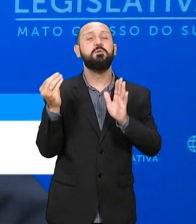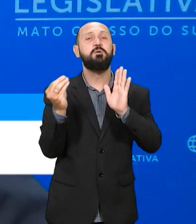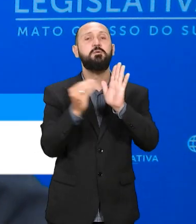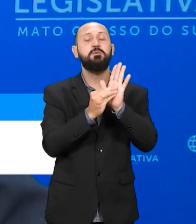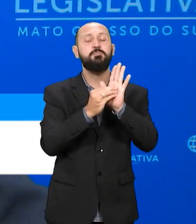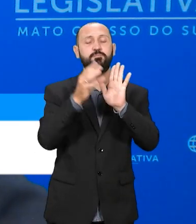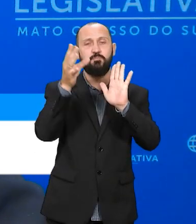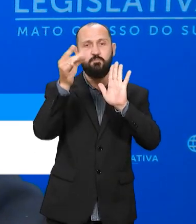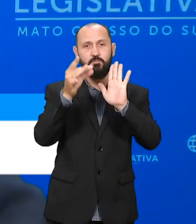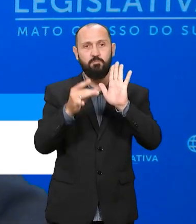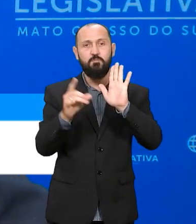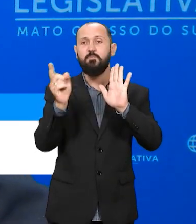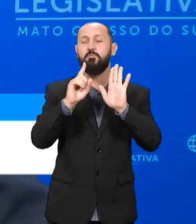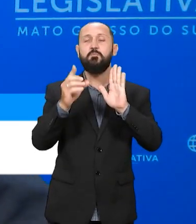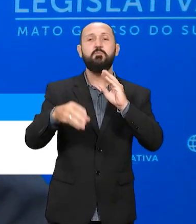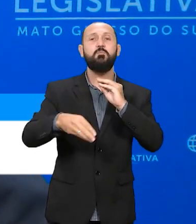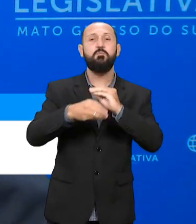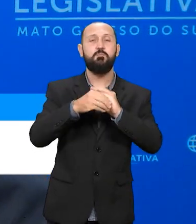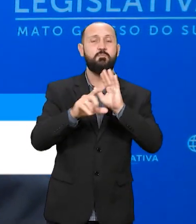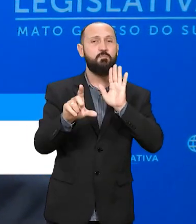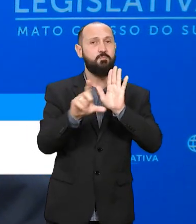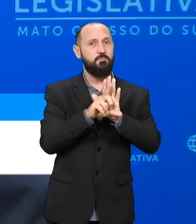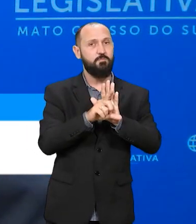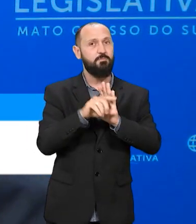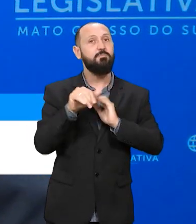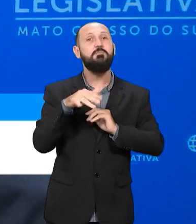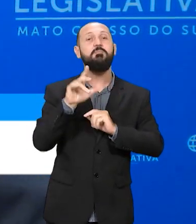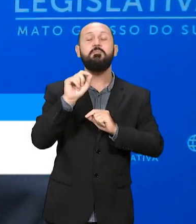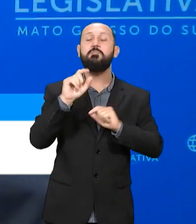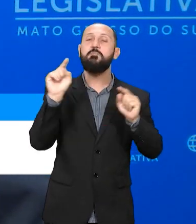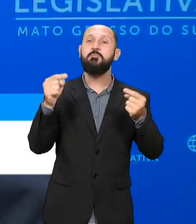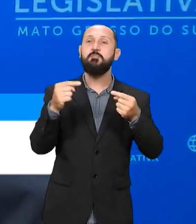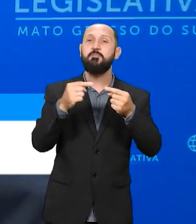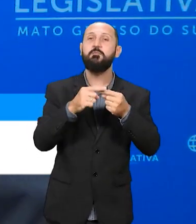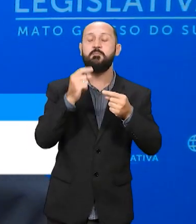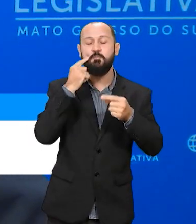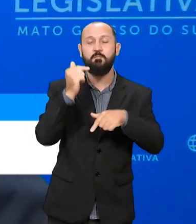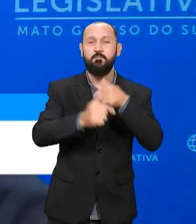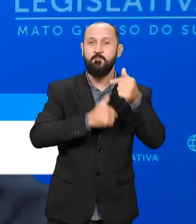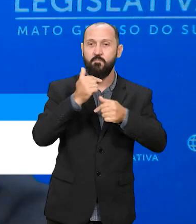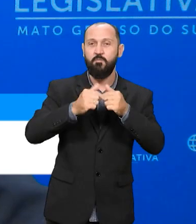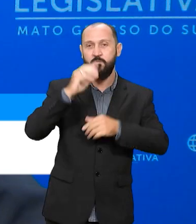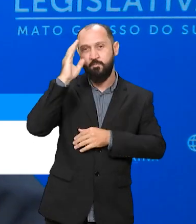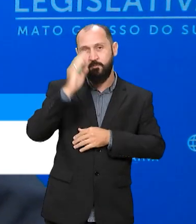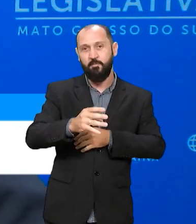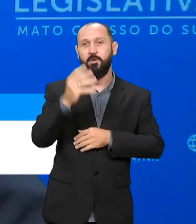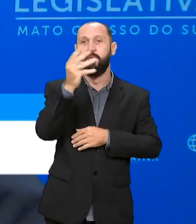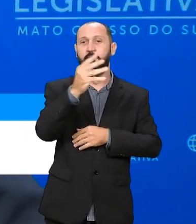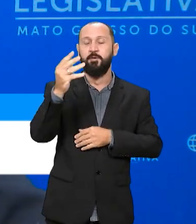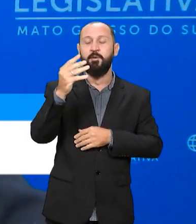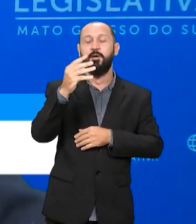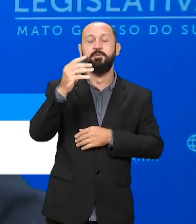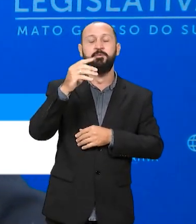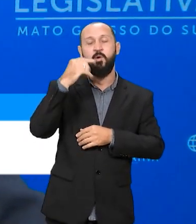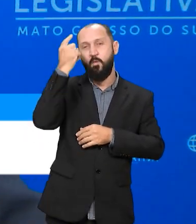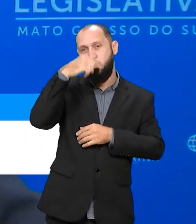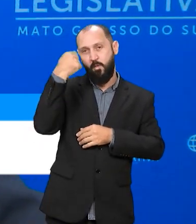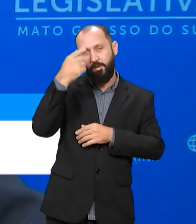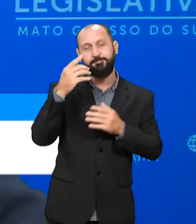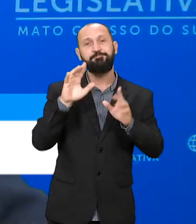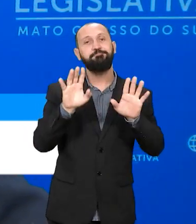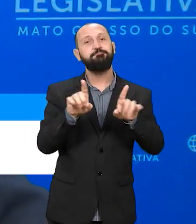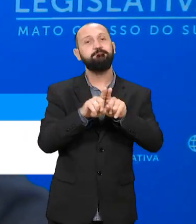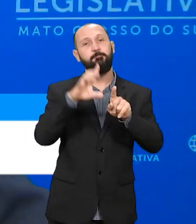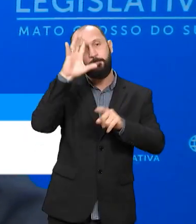Supremo inova e coloca algumas questões que eles não estão inseridas na lei principalmente em relação à jornada de trabalho aos 44